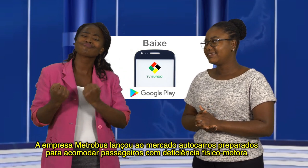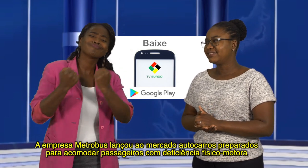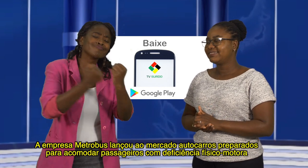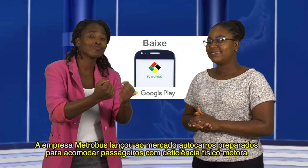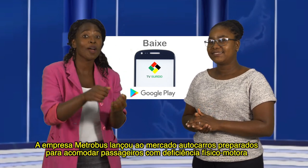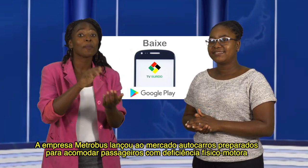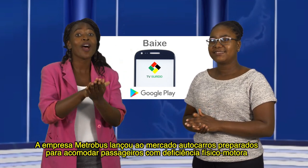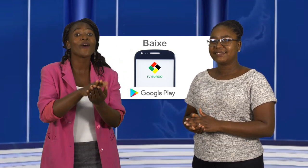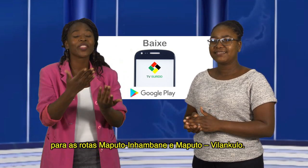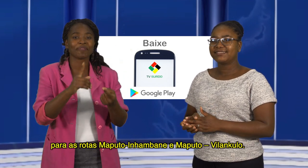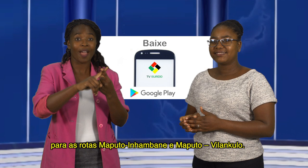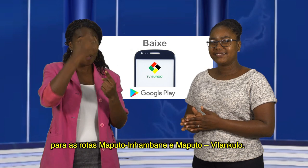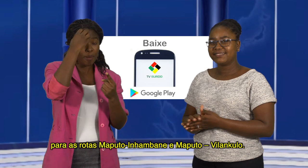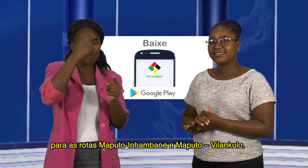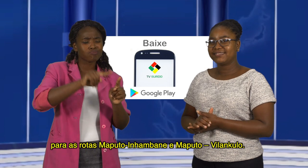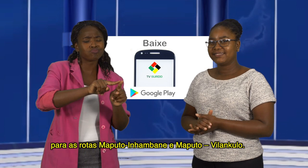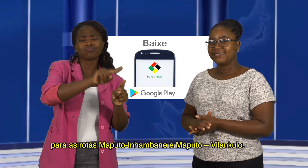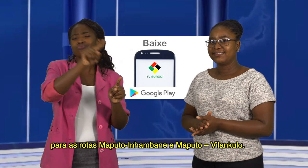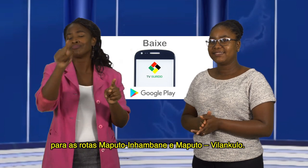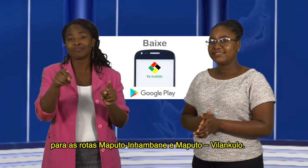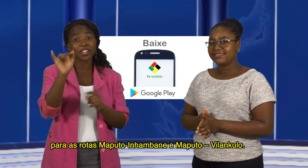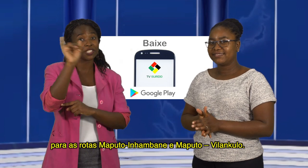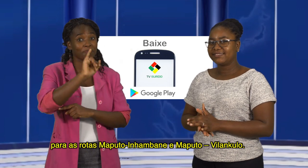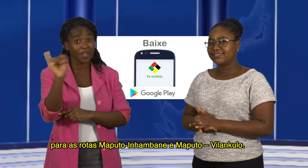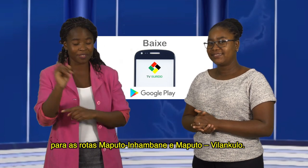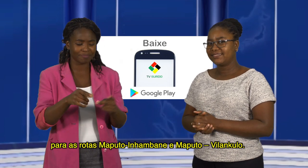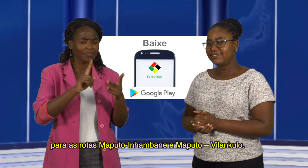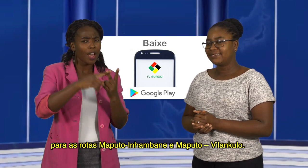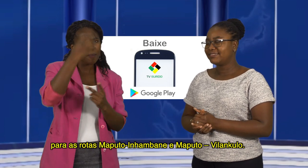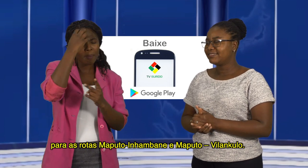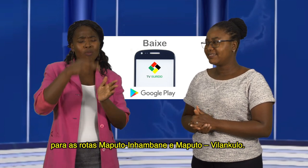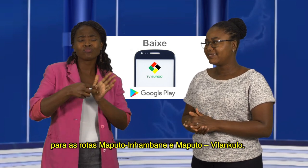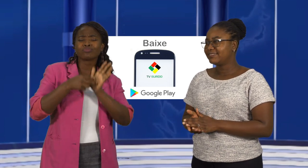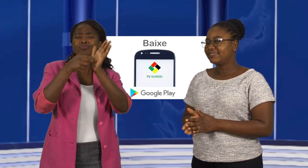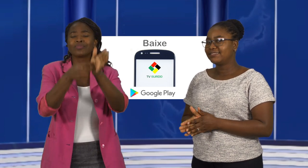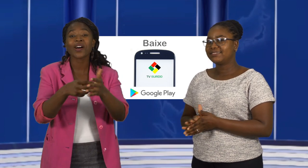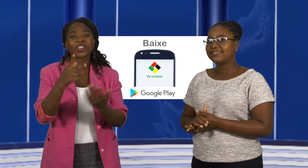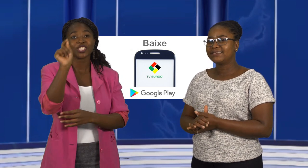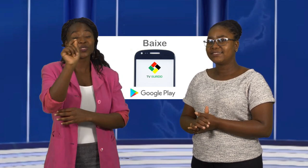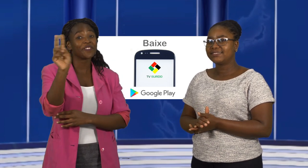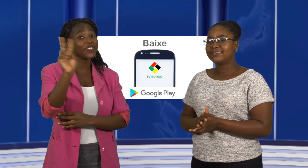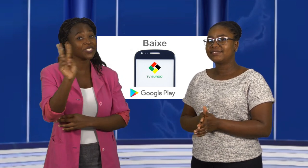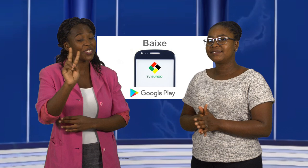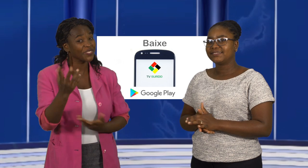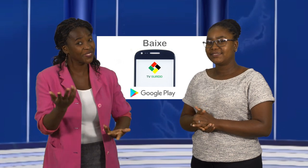deficiência físico-motora para as rotas Maputo-Inhambane e Maputo-Vilanculo.